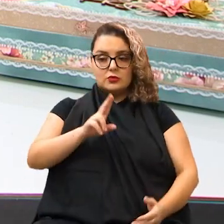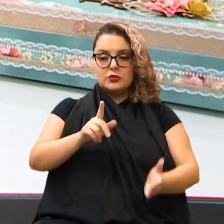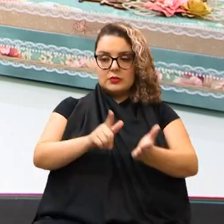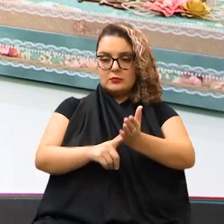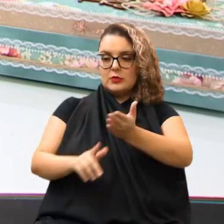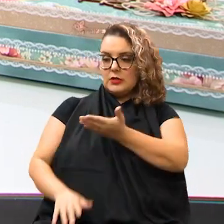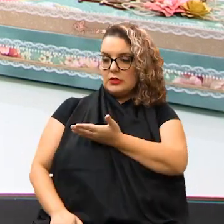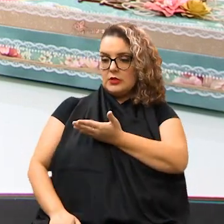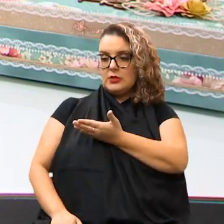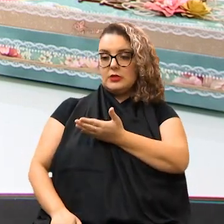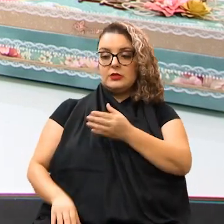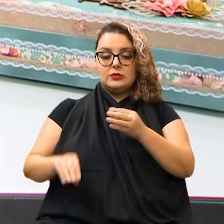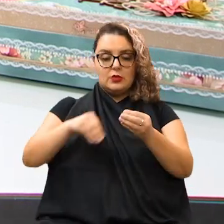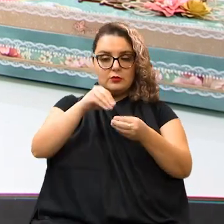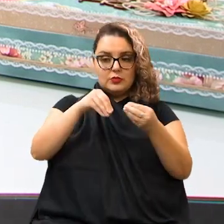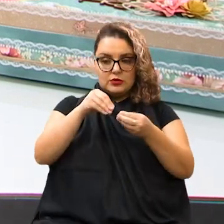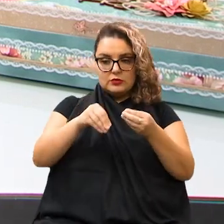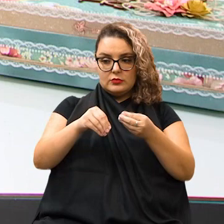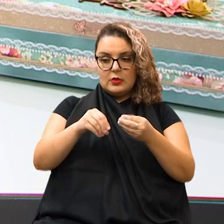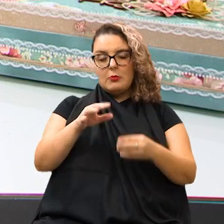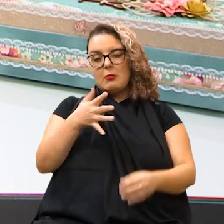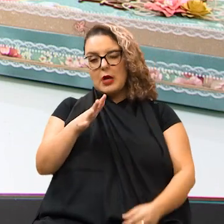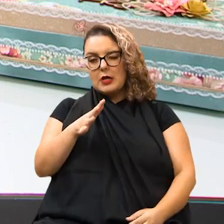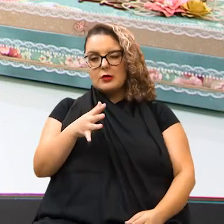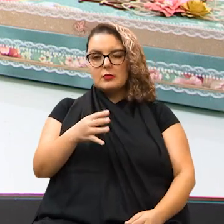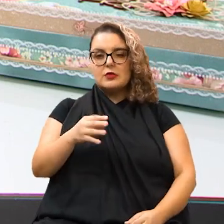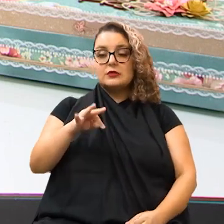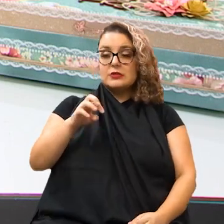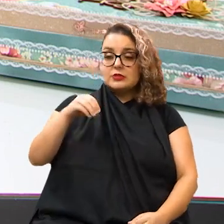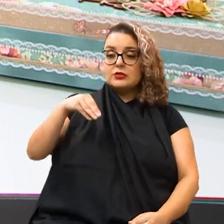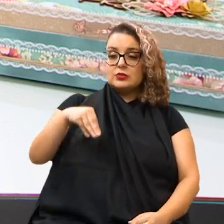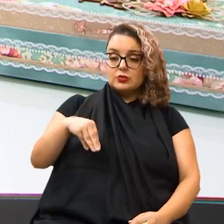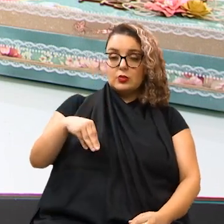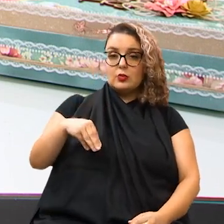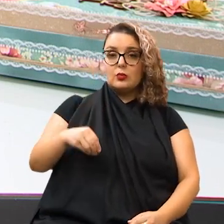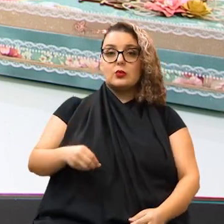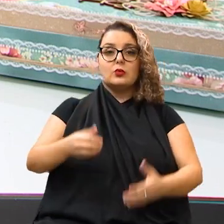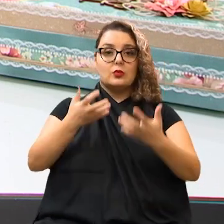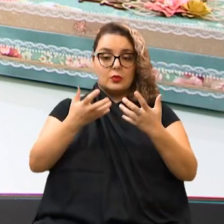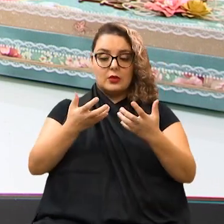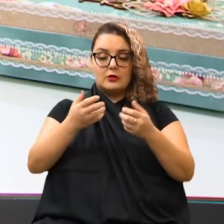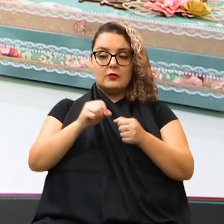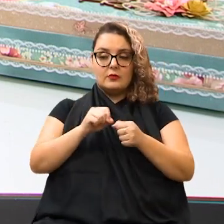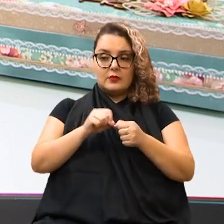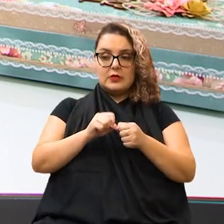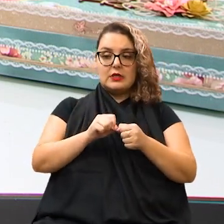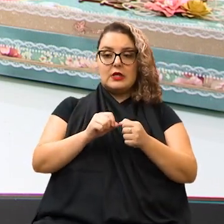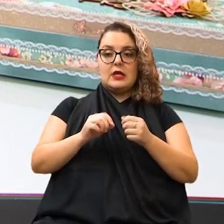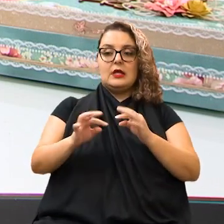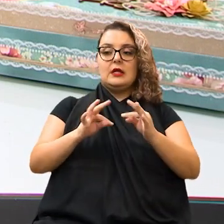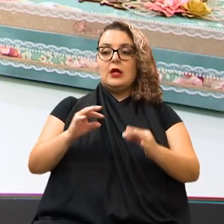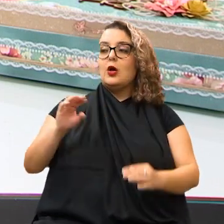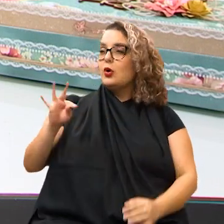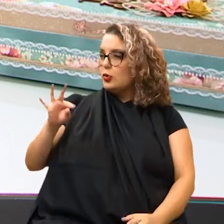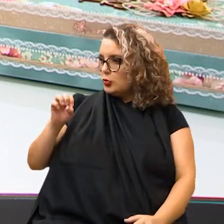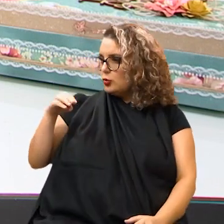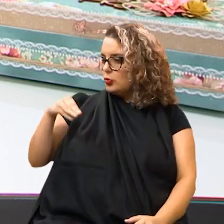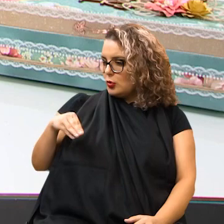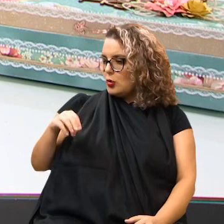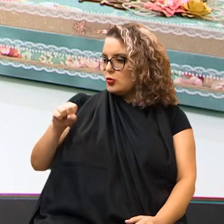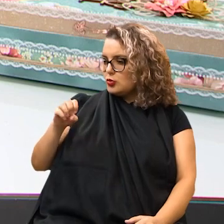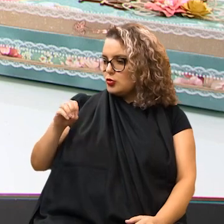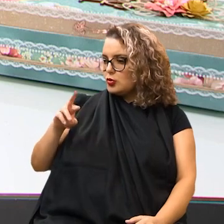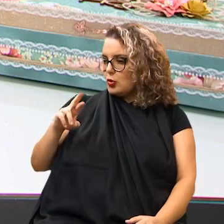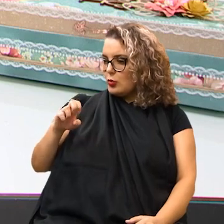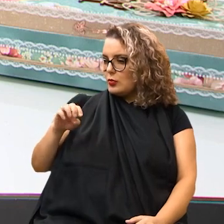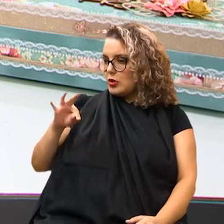gente vai usar esse papel. Então, se eu misturar essa tinta com branco, a gente vai chegar mais ou menos nesse tom, que é o que eu quero aqui pra gente fazer a nossa técnica. Tom sobre tom. Tom sobre tom, exatamente.